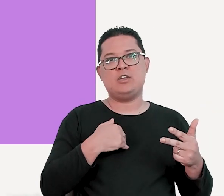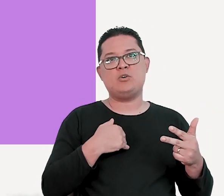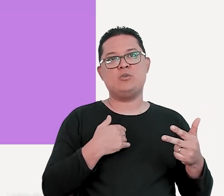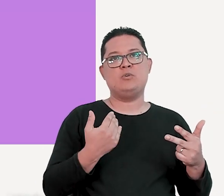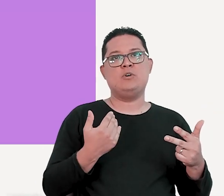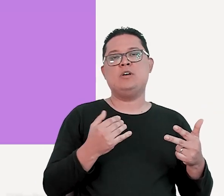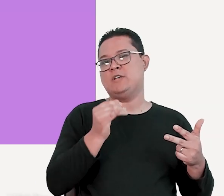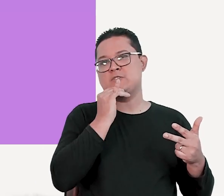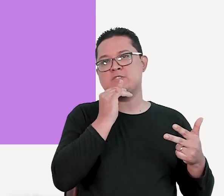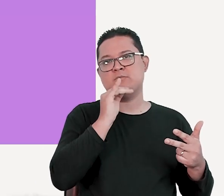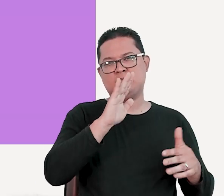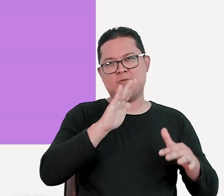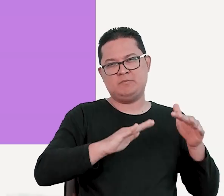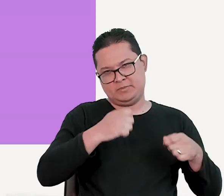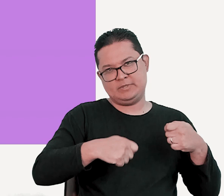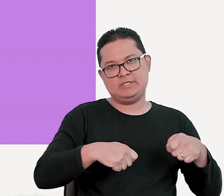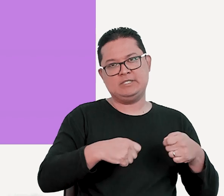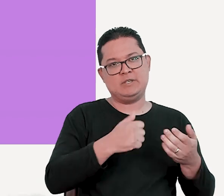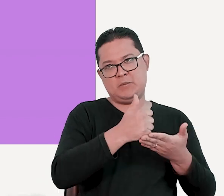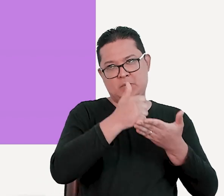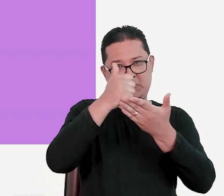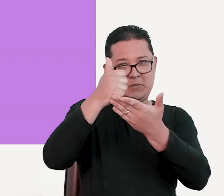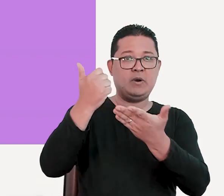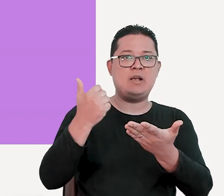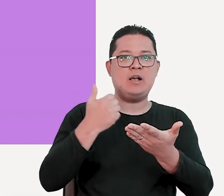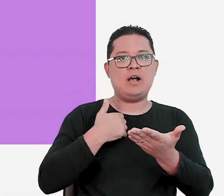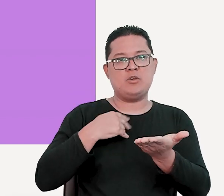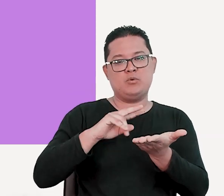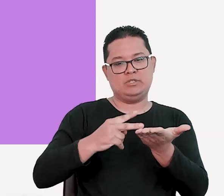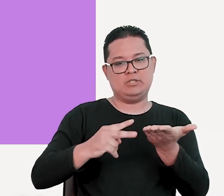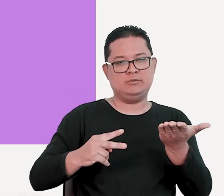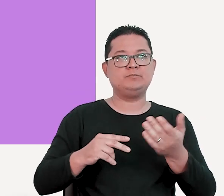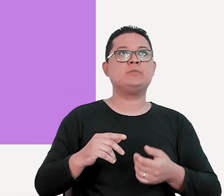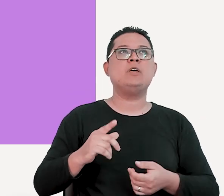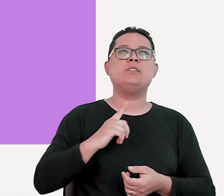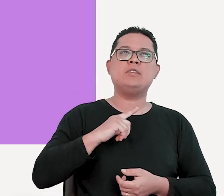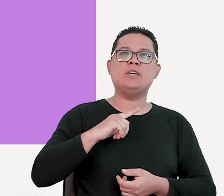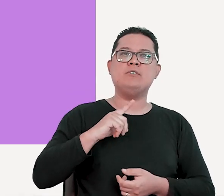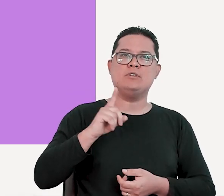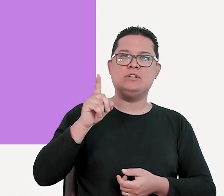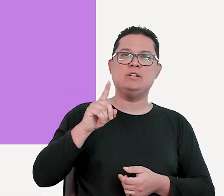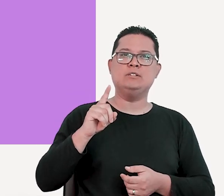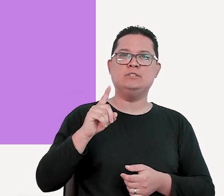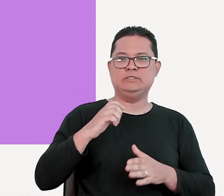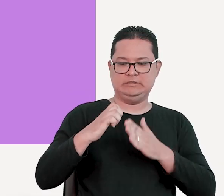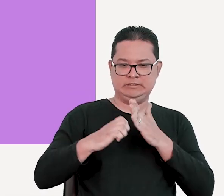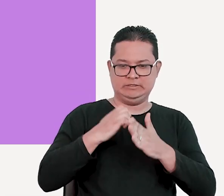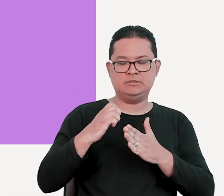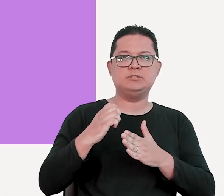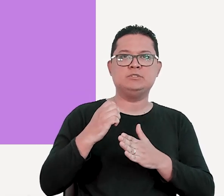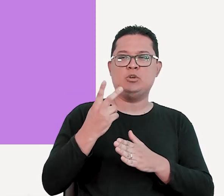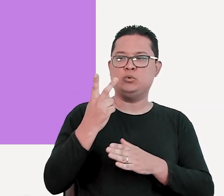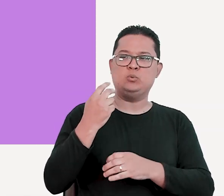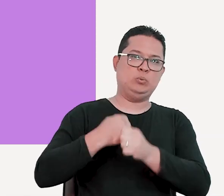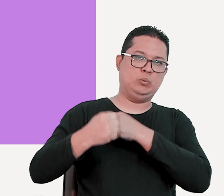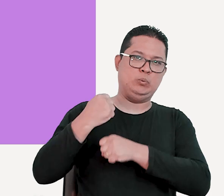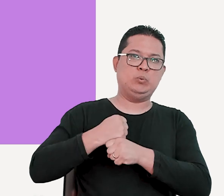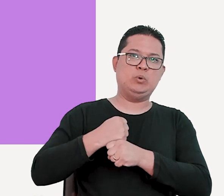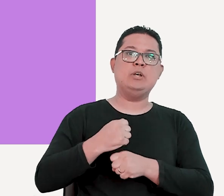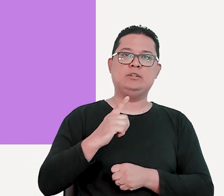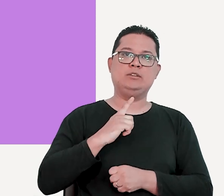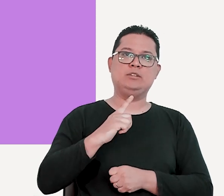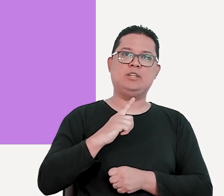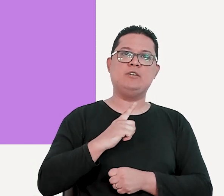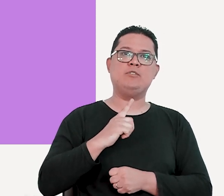traduções. A gente teve na minha empresa, há 2 anos atrás, um workshop do Bruno Rodrigues, e aí não fui